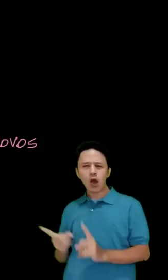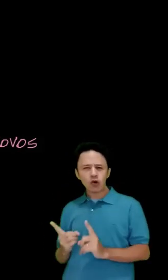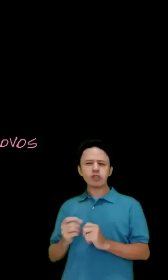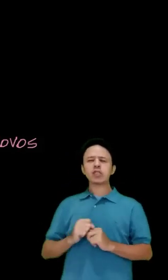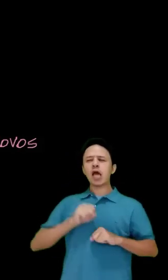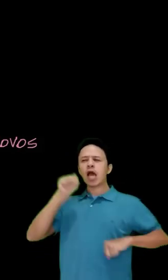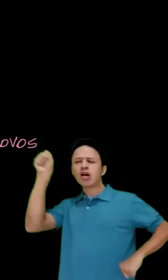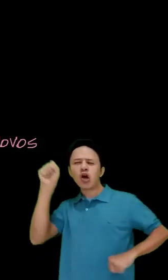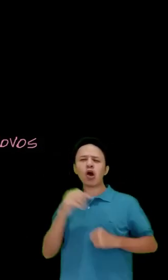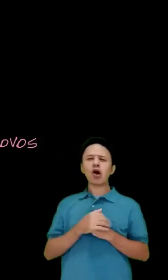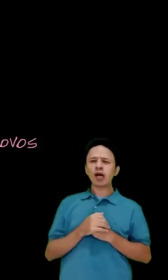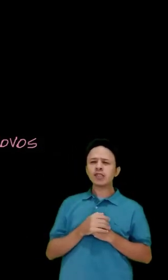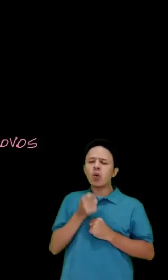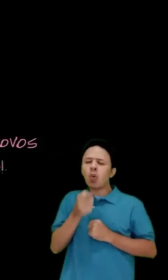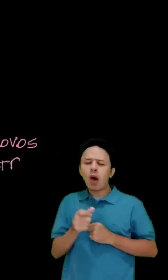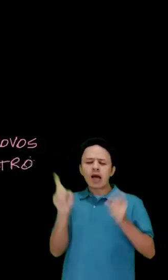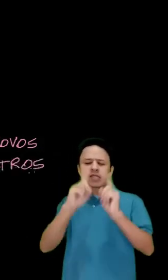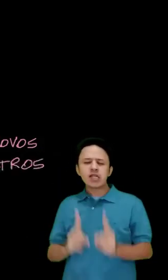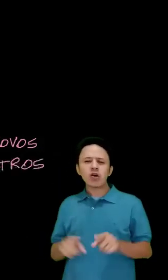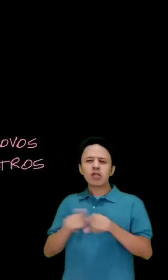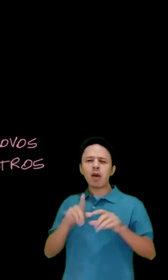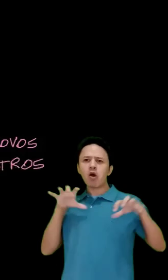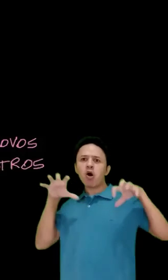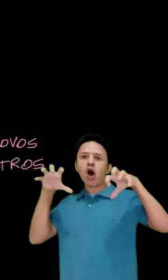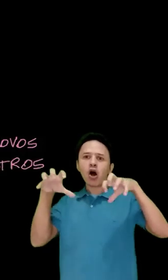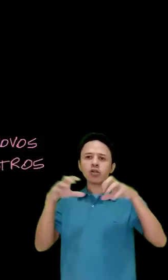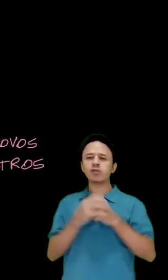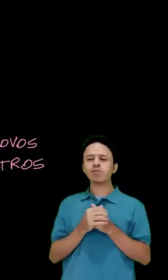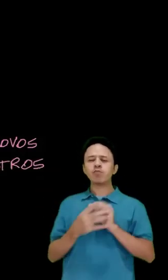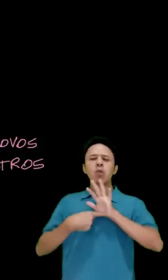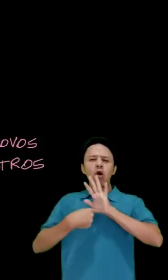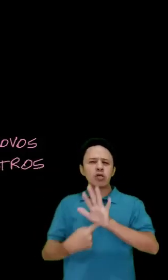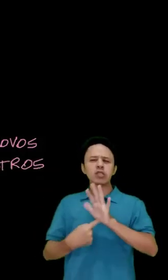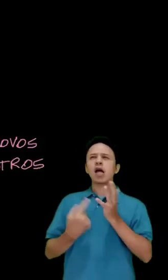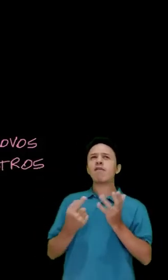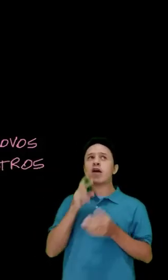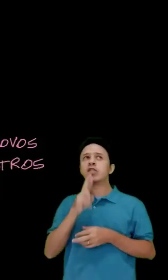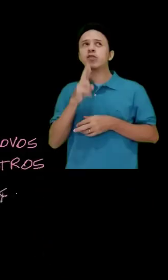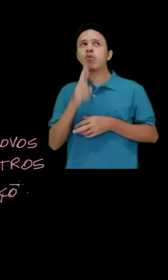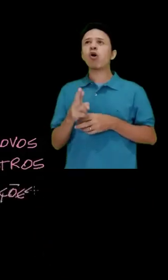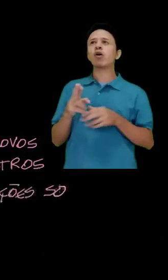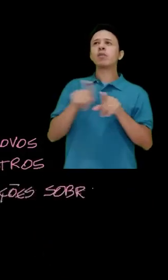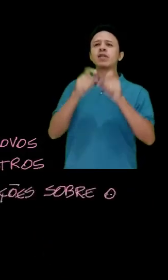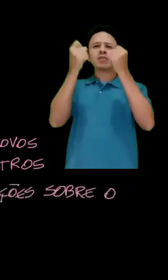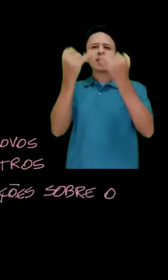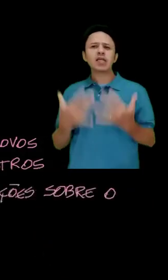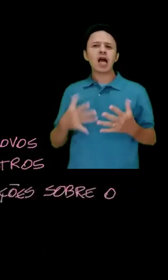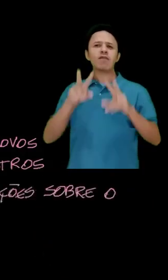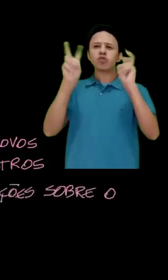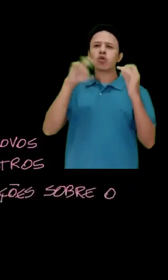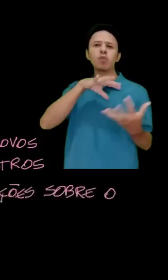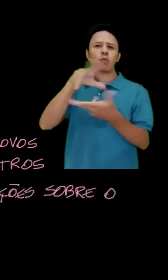heróis, semideuses e monstros, e tentavam transmitir respostas e explicações sobre o